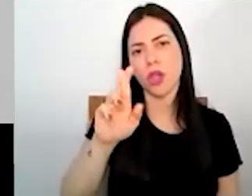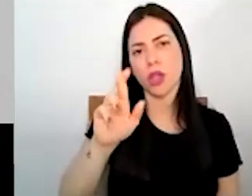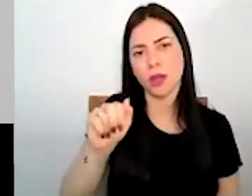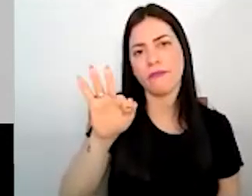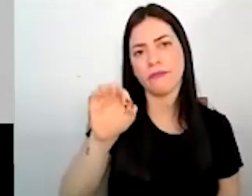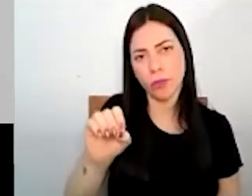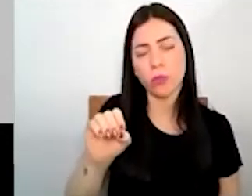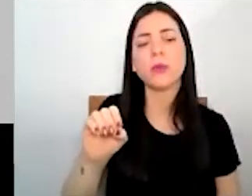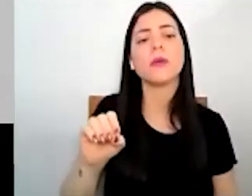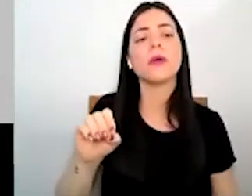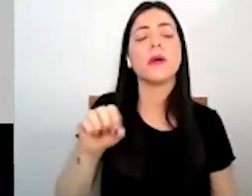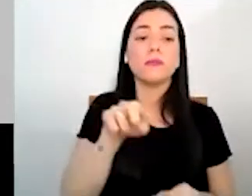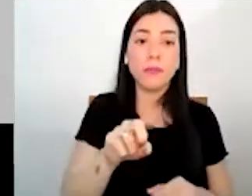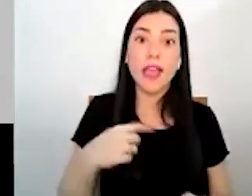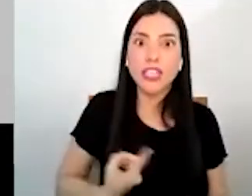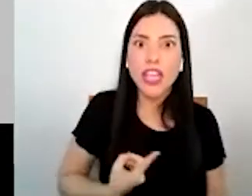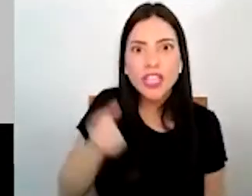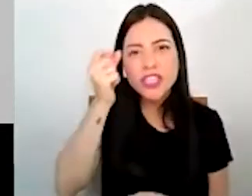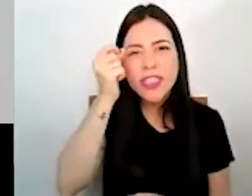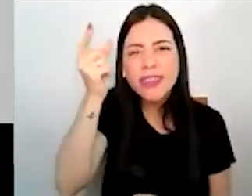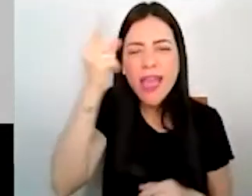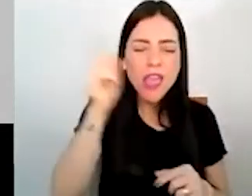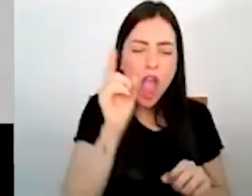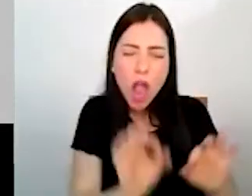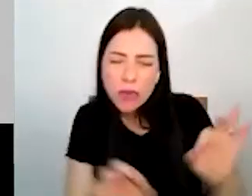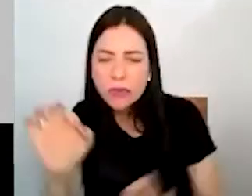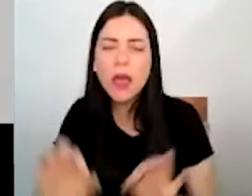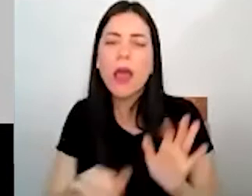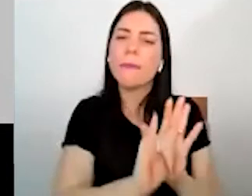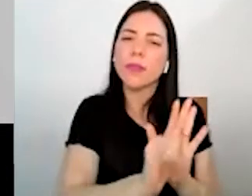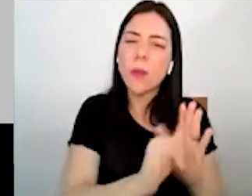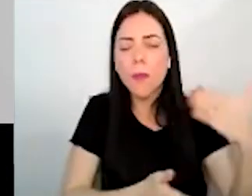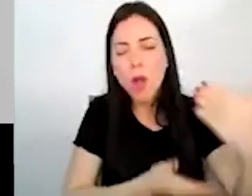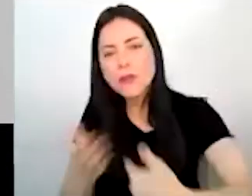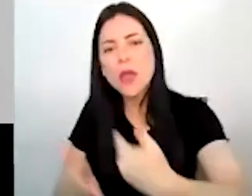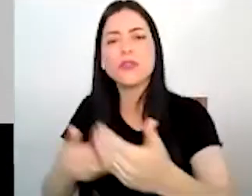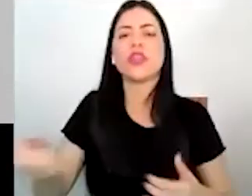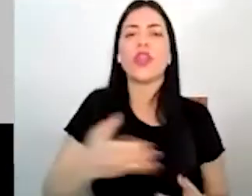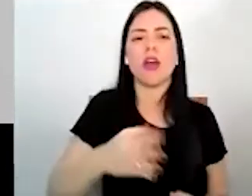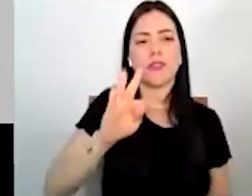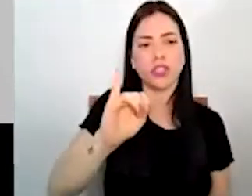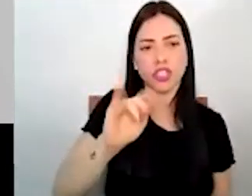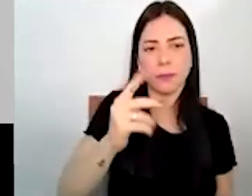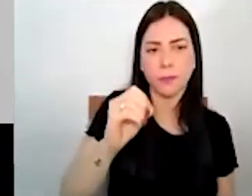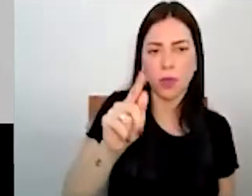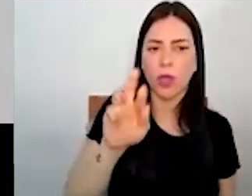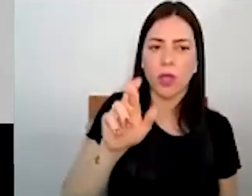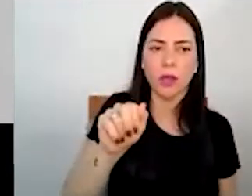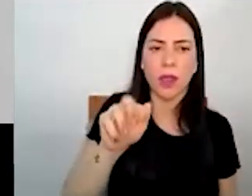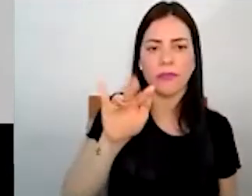do que a gente faz e criar aí, né, um manual de processo lá com nova tipografia em 1928, se não me